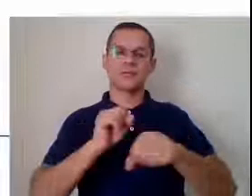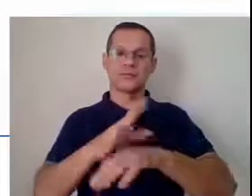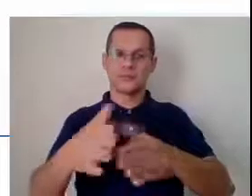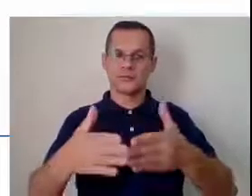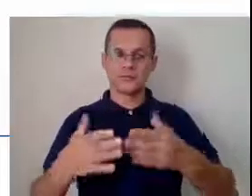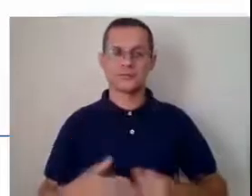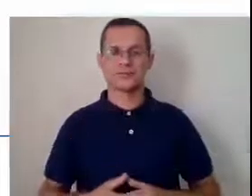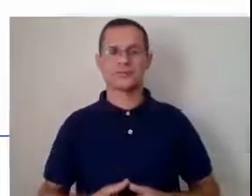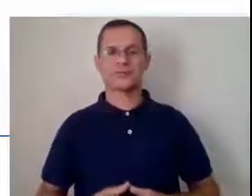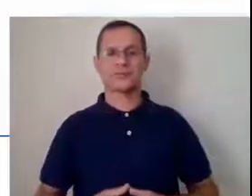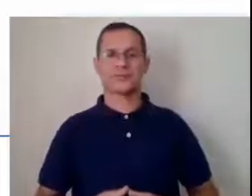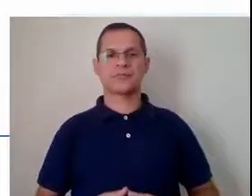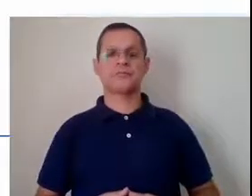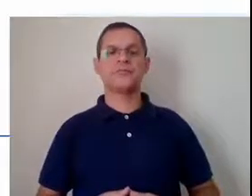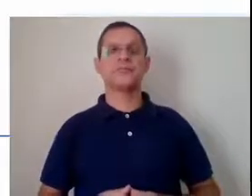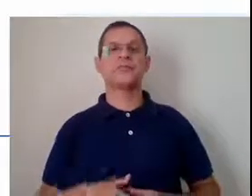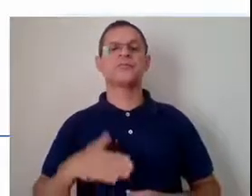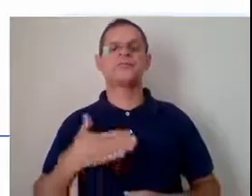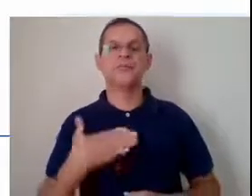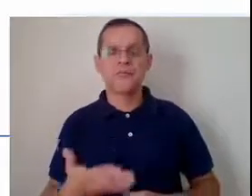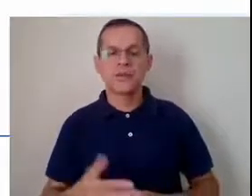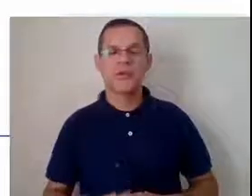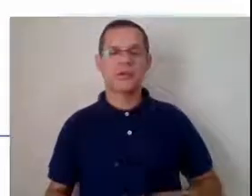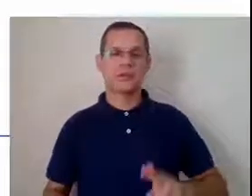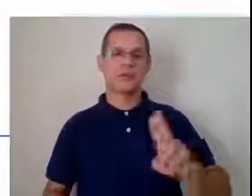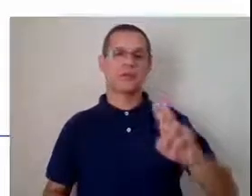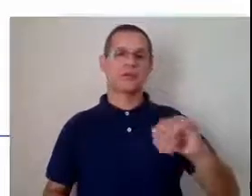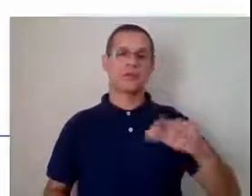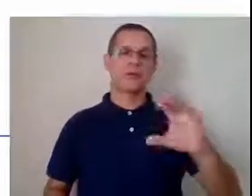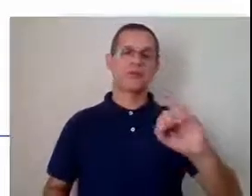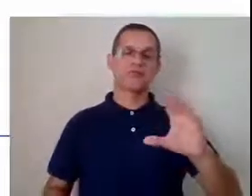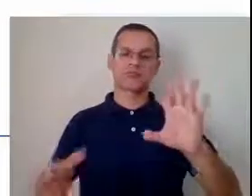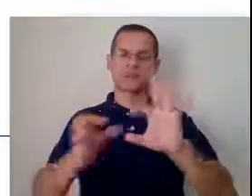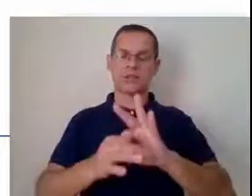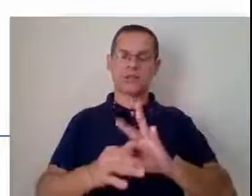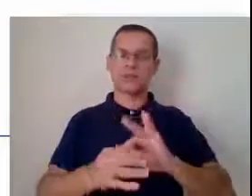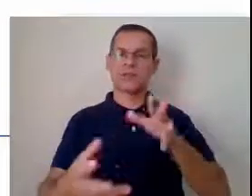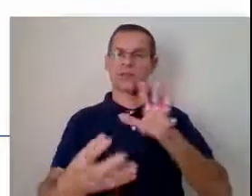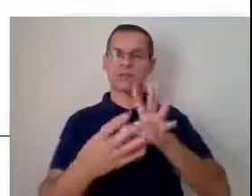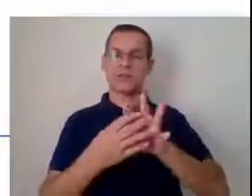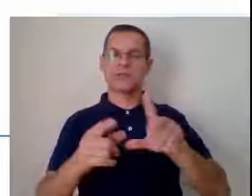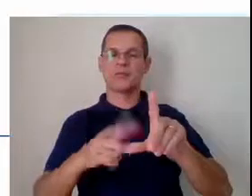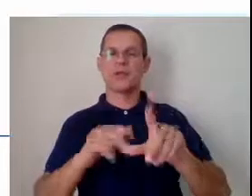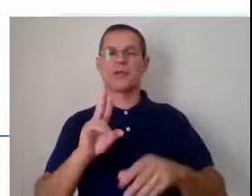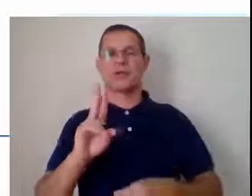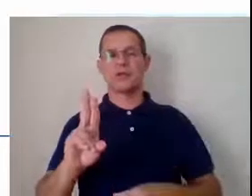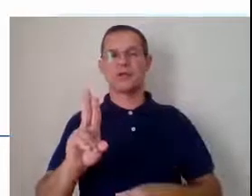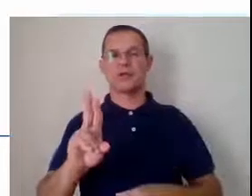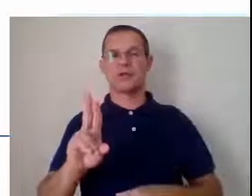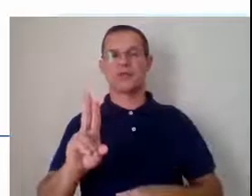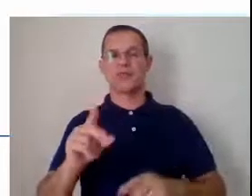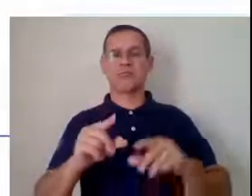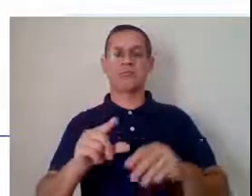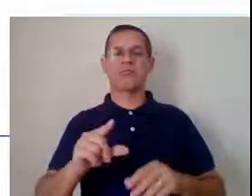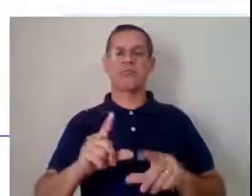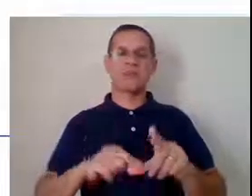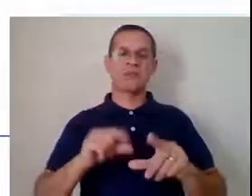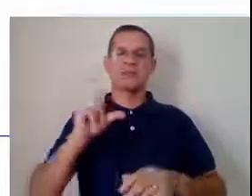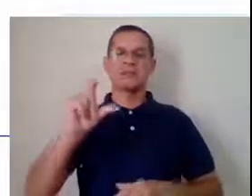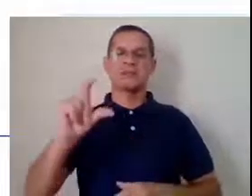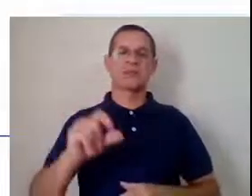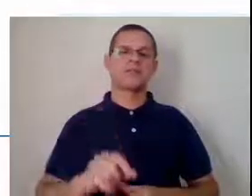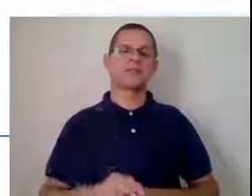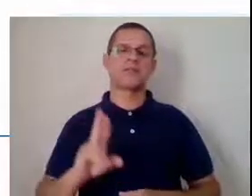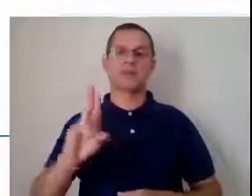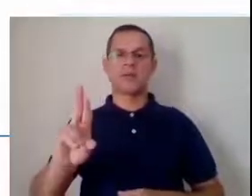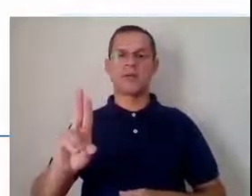quadro. Então, união. O símbolo da união é a letra U maiúscula, tá?